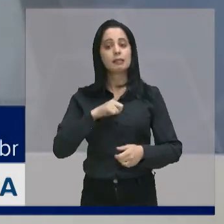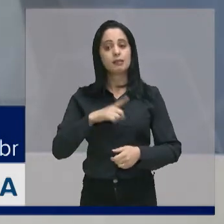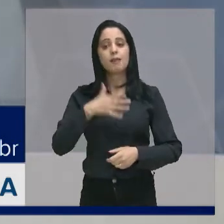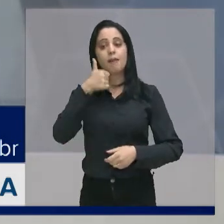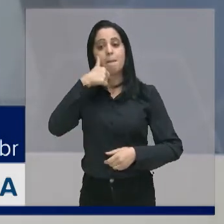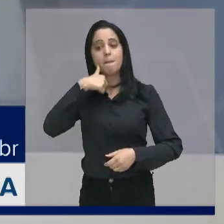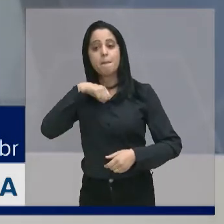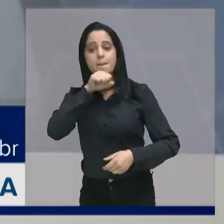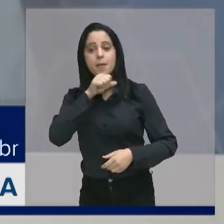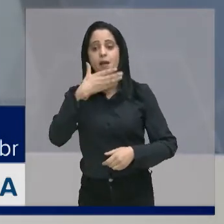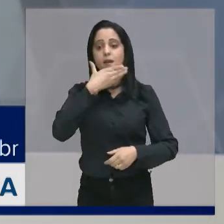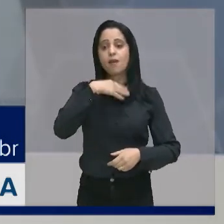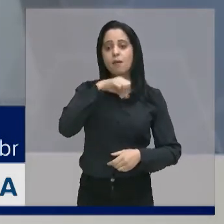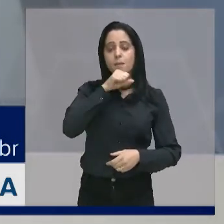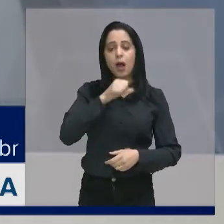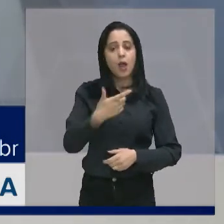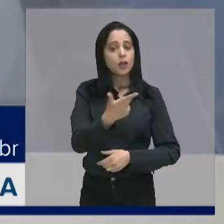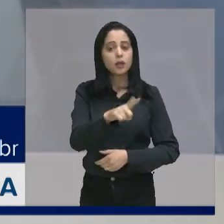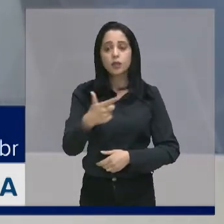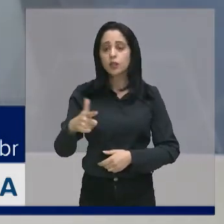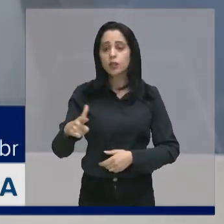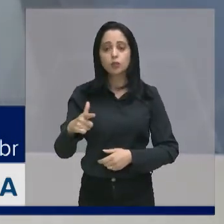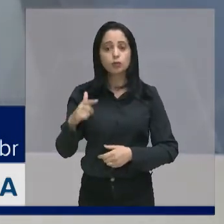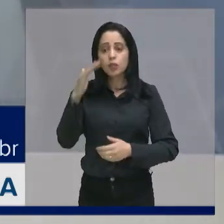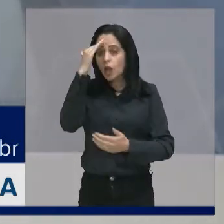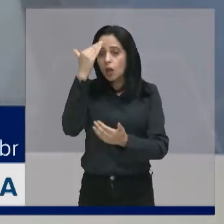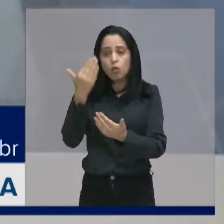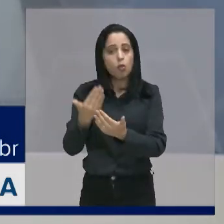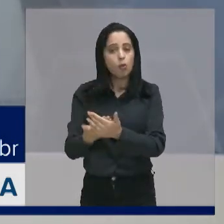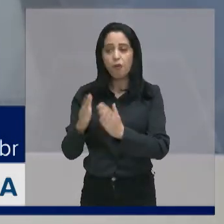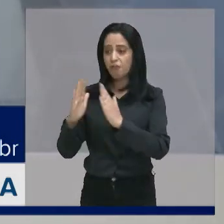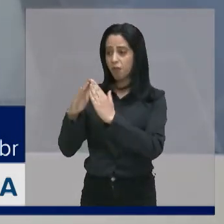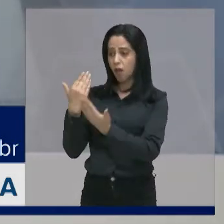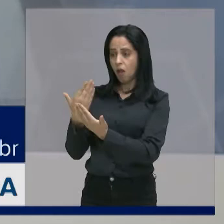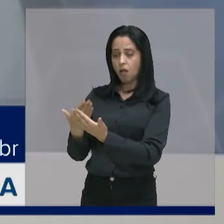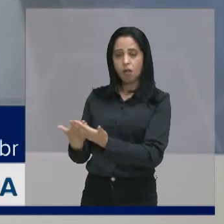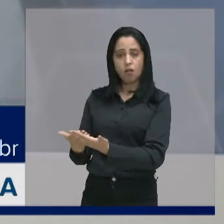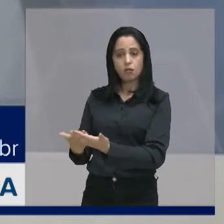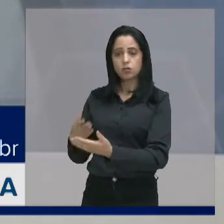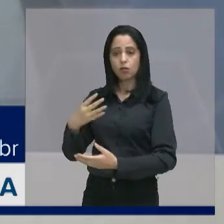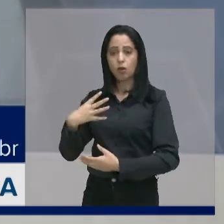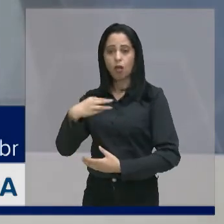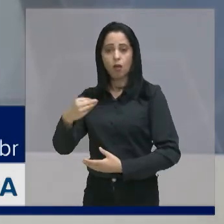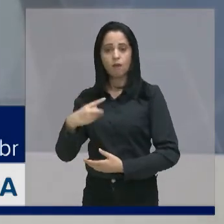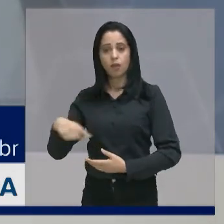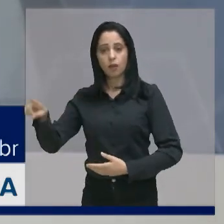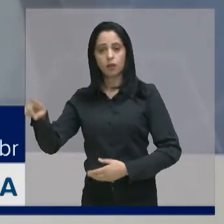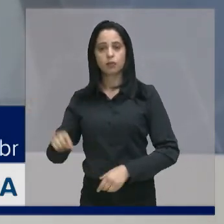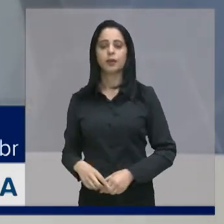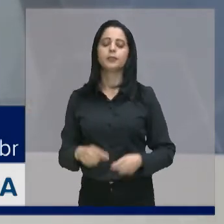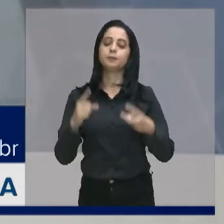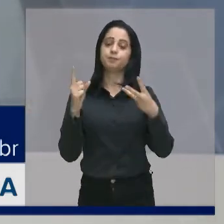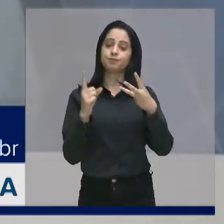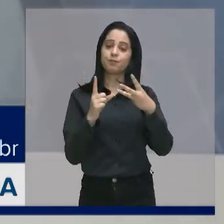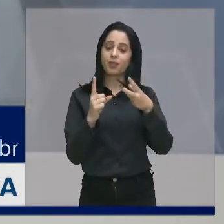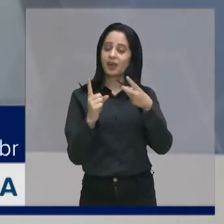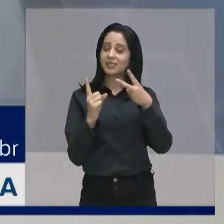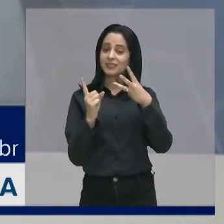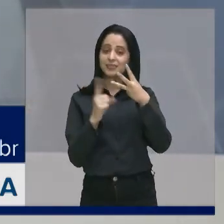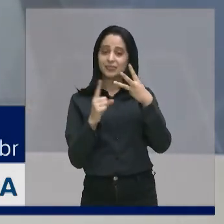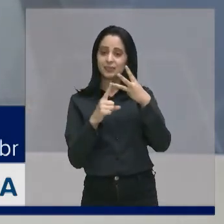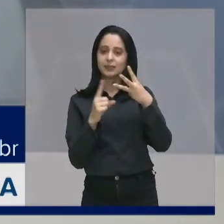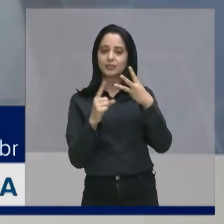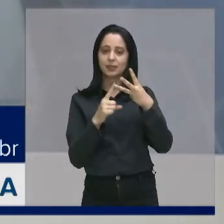que ainda não se sentem seguros de mandar seus filhos para a escola. Terceira questão é a sala de aula da educação infantil.